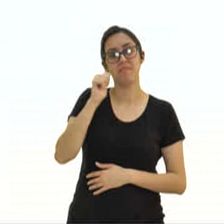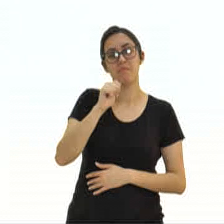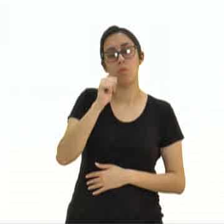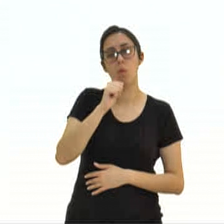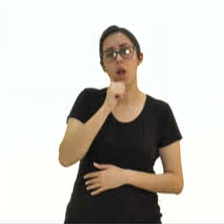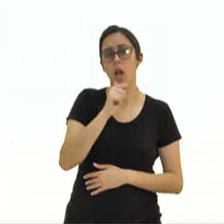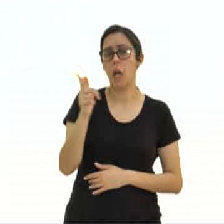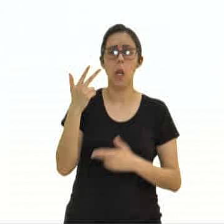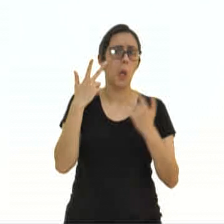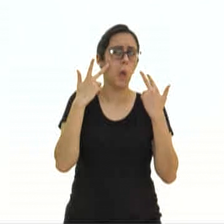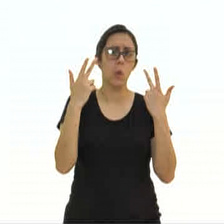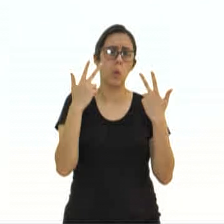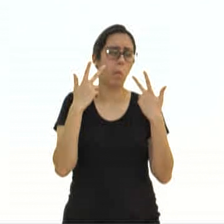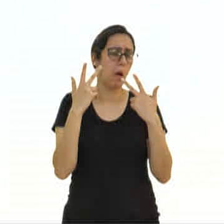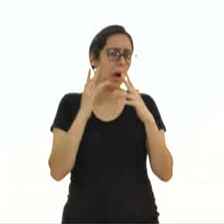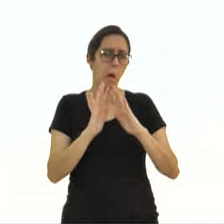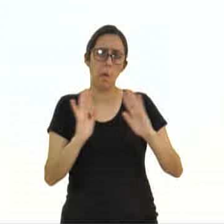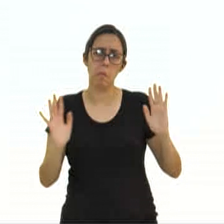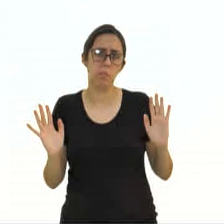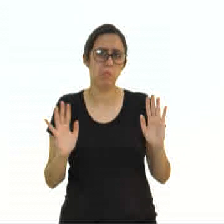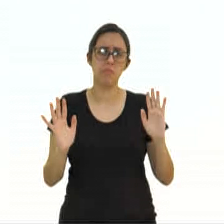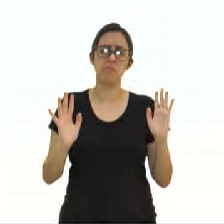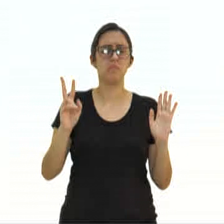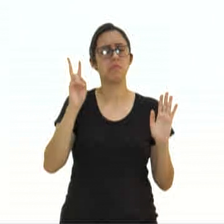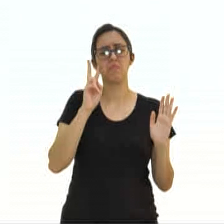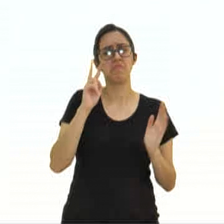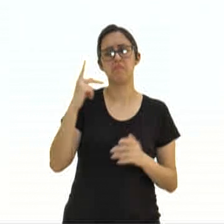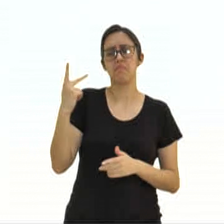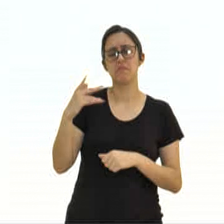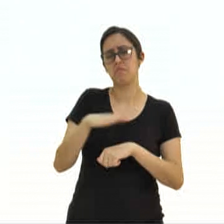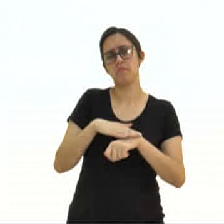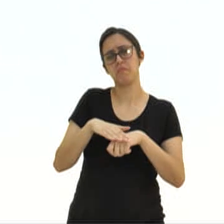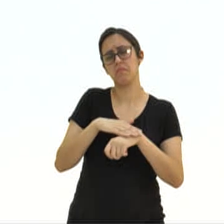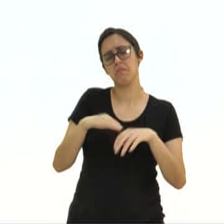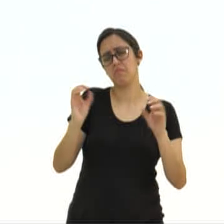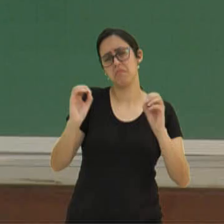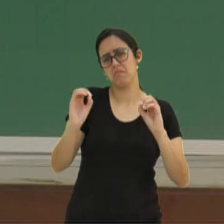sem nada que fizesse lembrar a conversação da véspera.